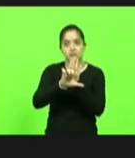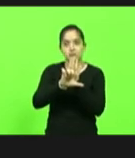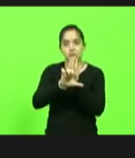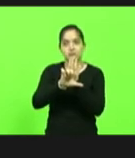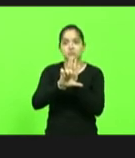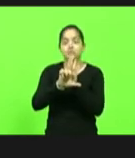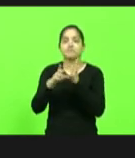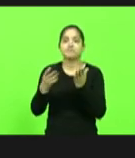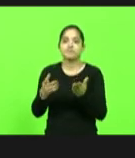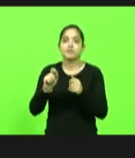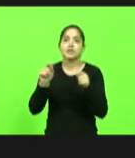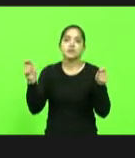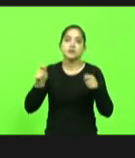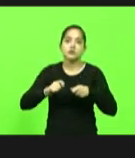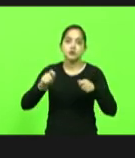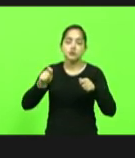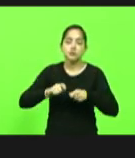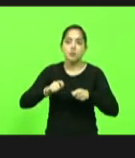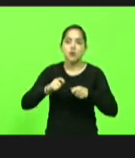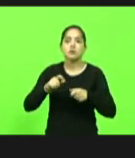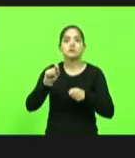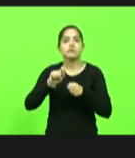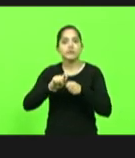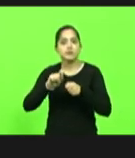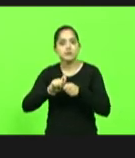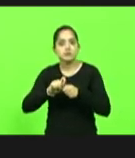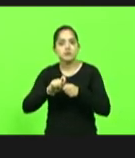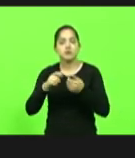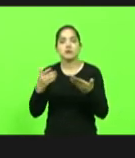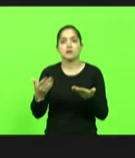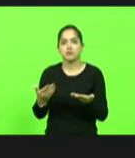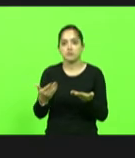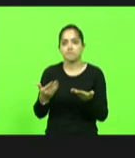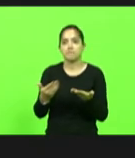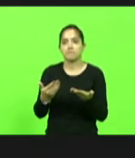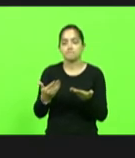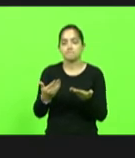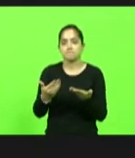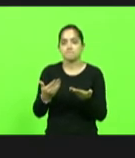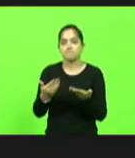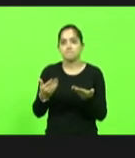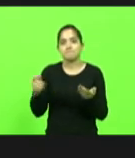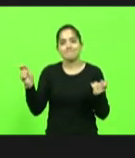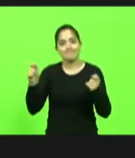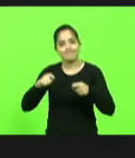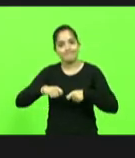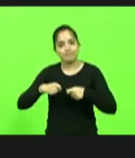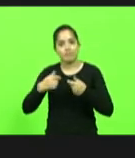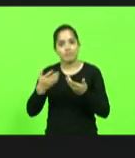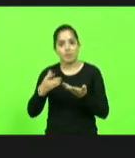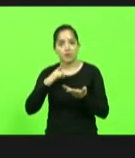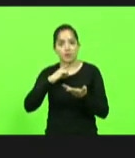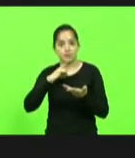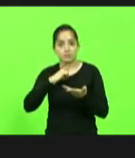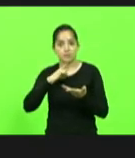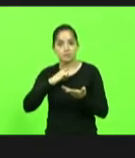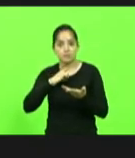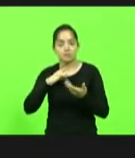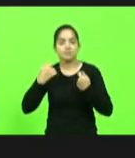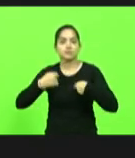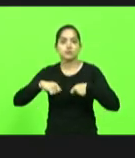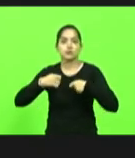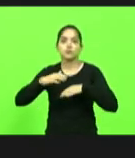que a gente possa executar e ter aquilo que a gente tanto